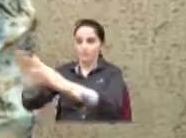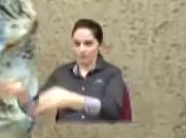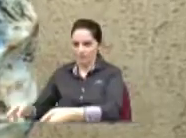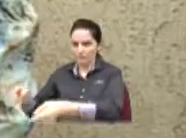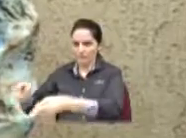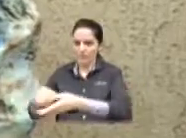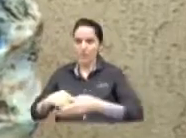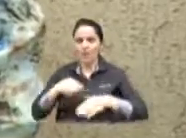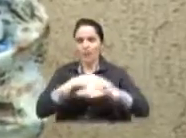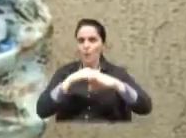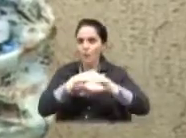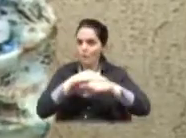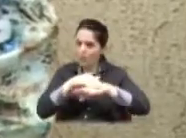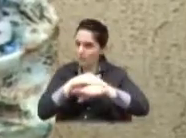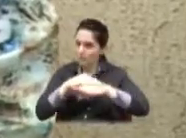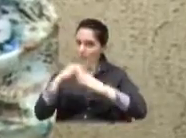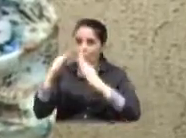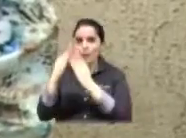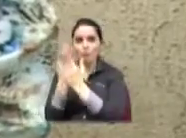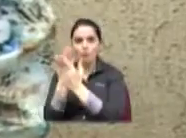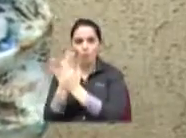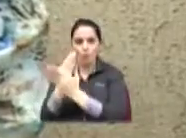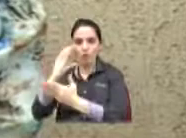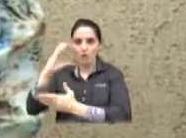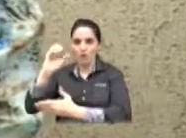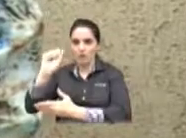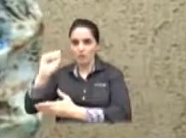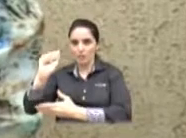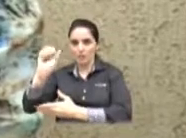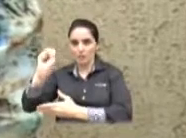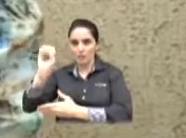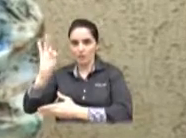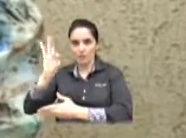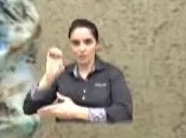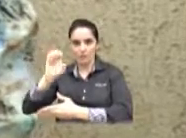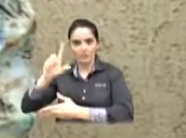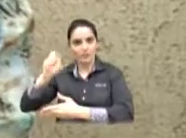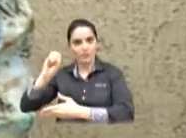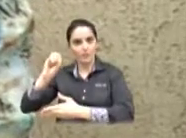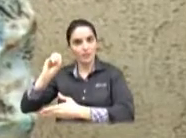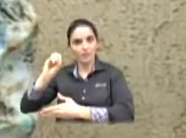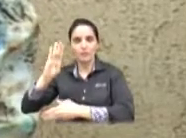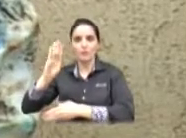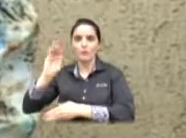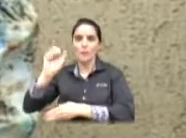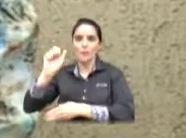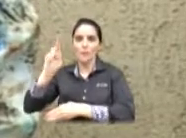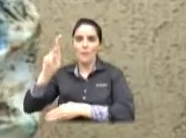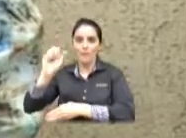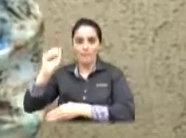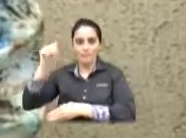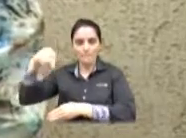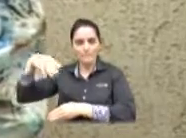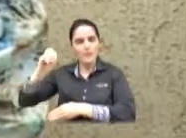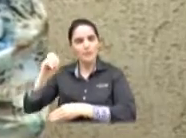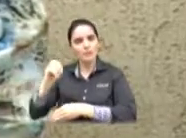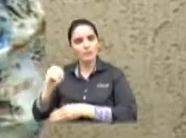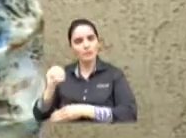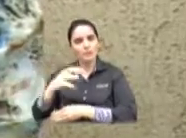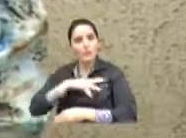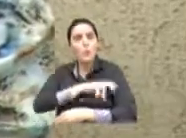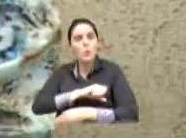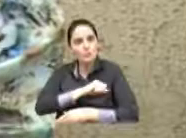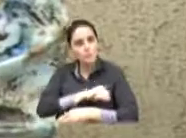escola a pé lu branco se interessou nós tivemos hoje uma reunião com os professores e coordenadores na escola castelo